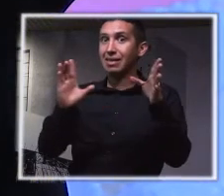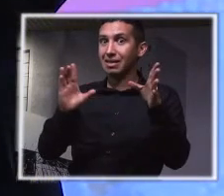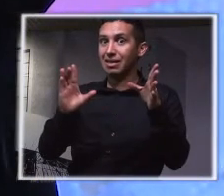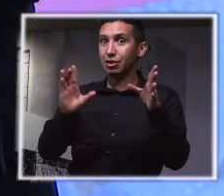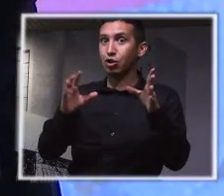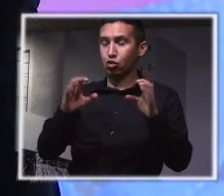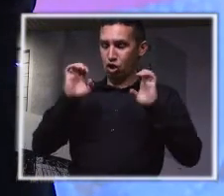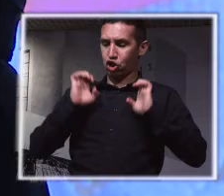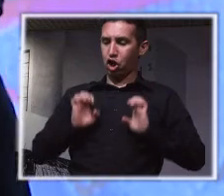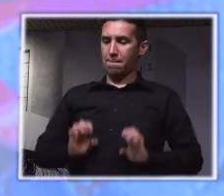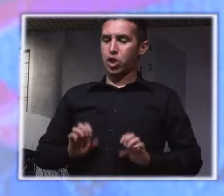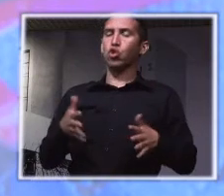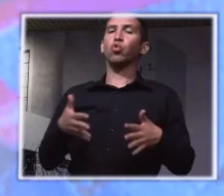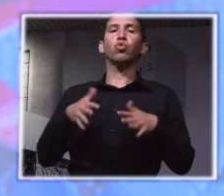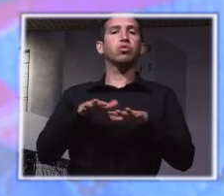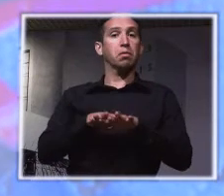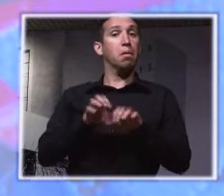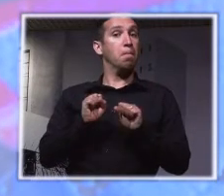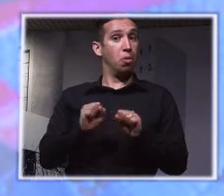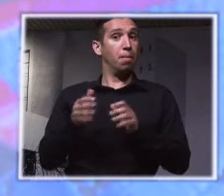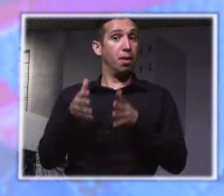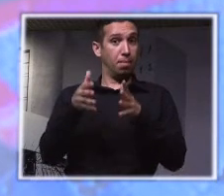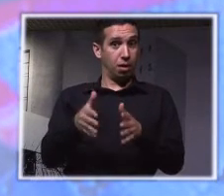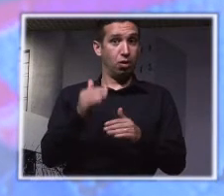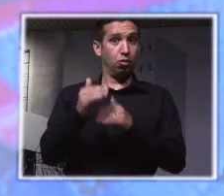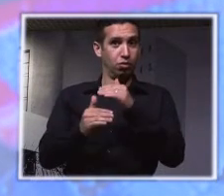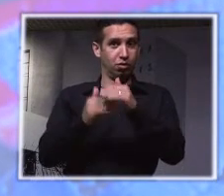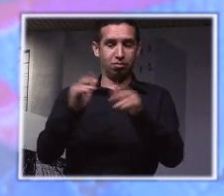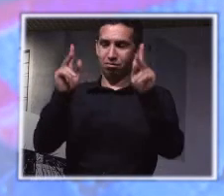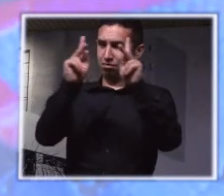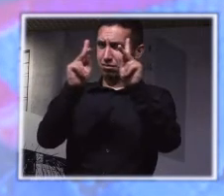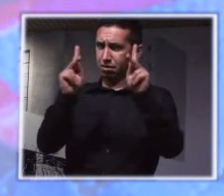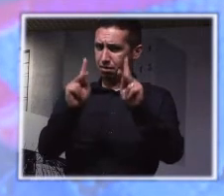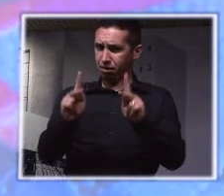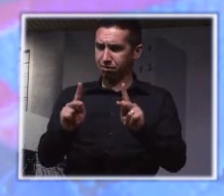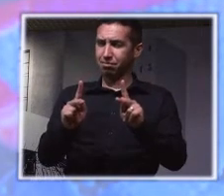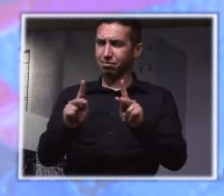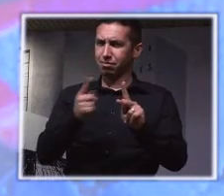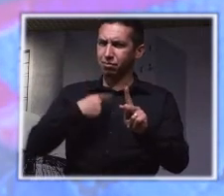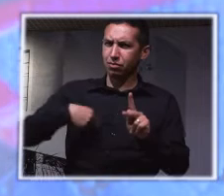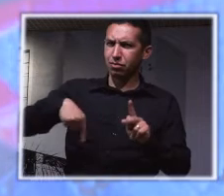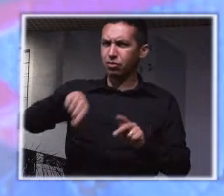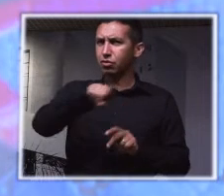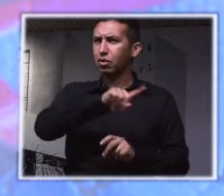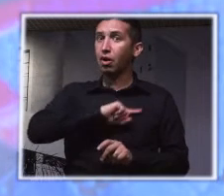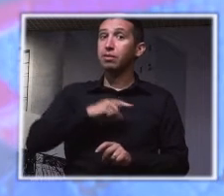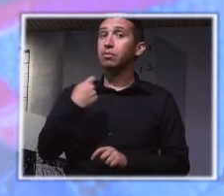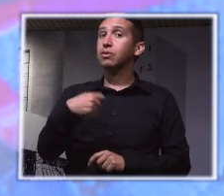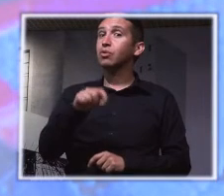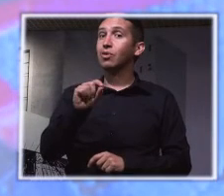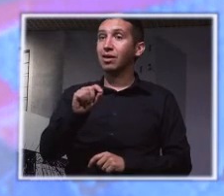inclusiva e possa participar da construção da paz, a gente precisa trazer